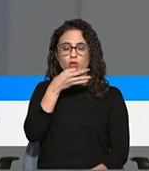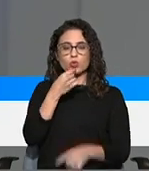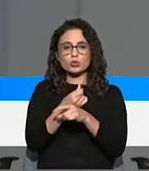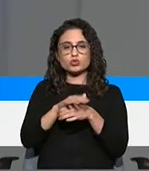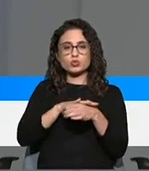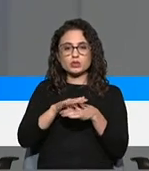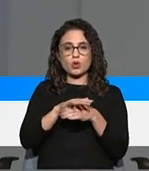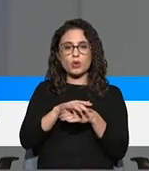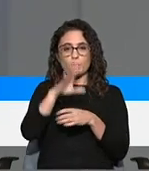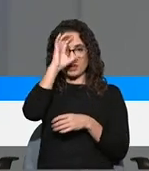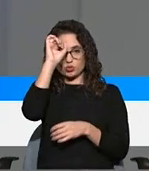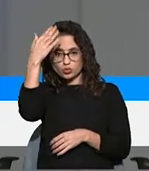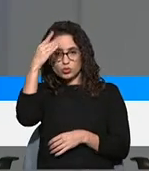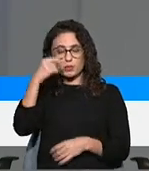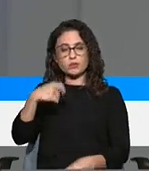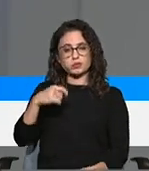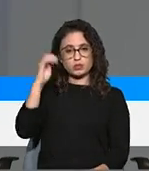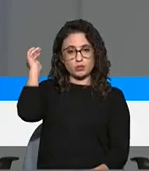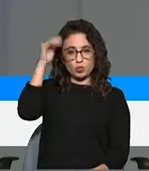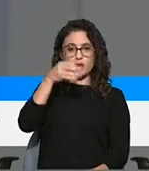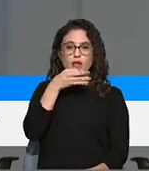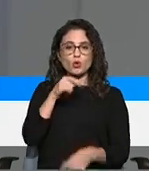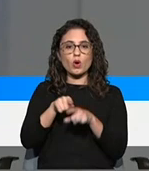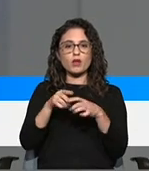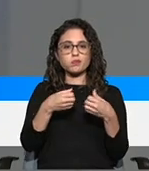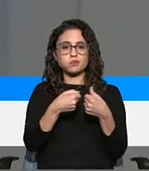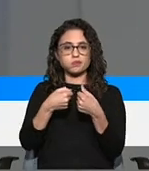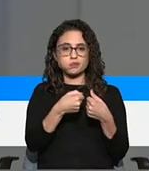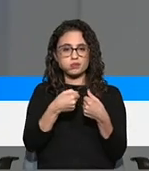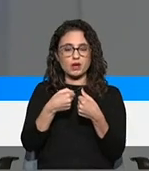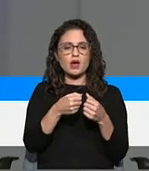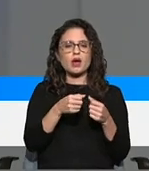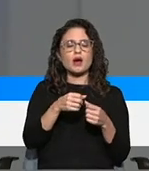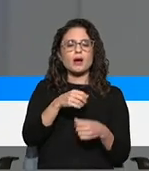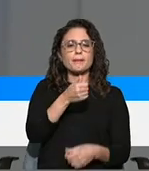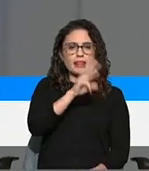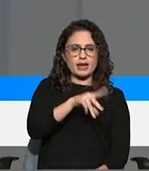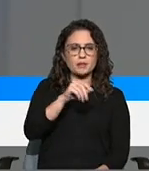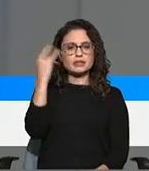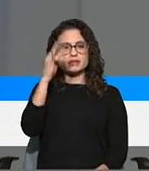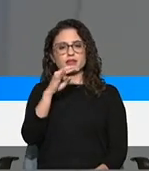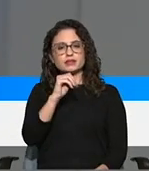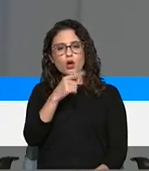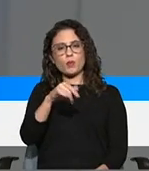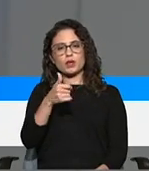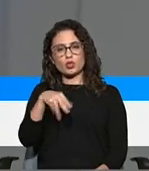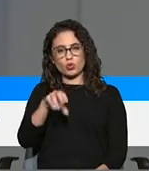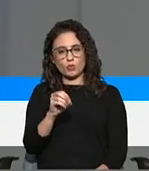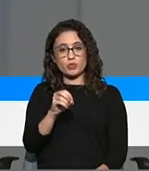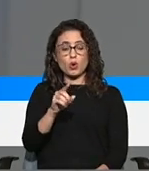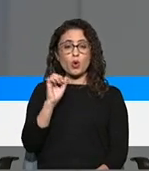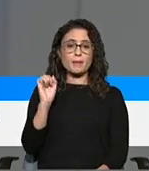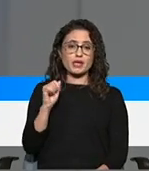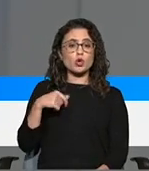primeiro-ministro naquilo que foram depois também as chamadas tensões entre Belém e São Bento e portanto o partido socialista é vítima da sua própria